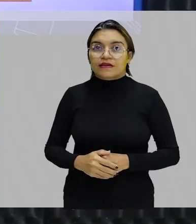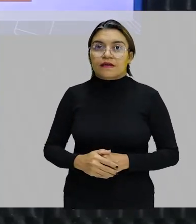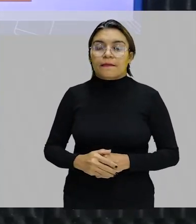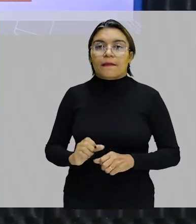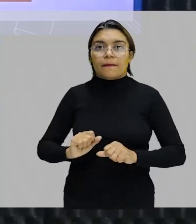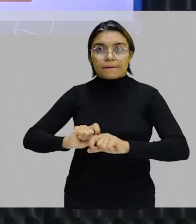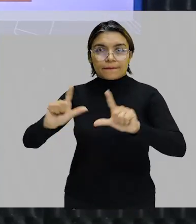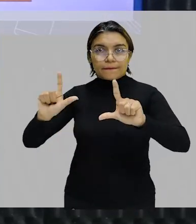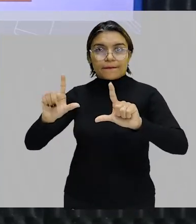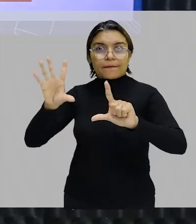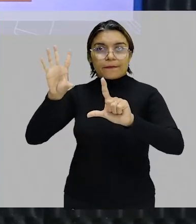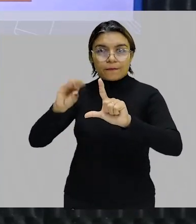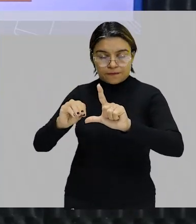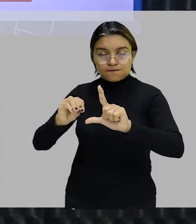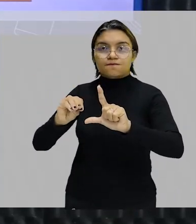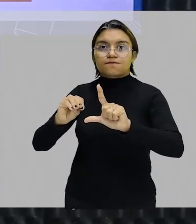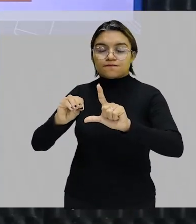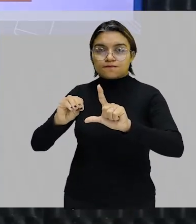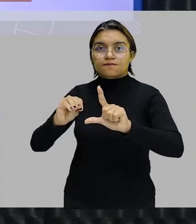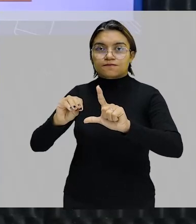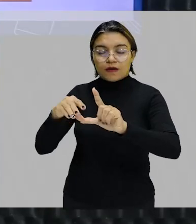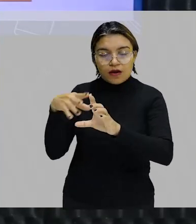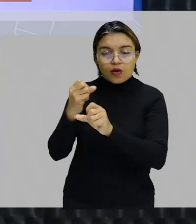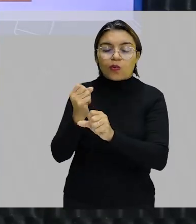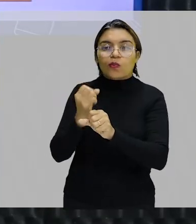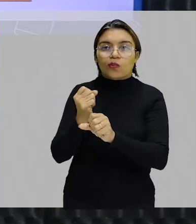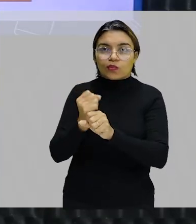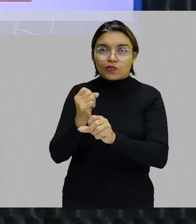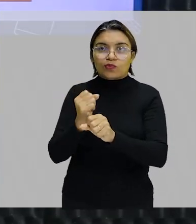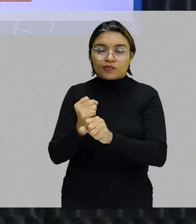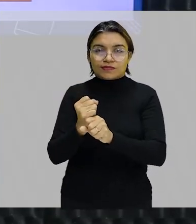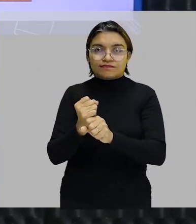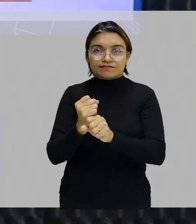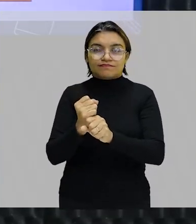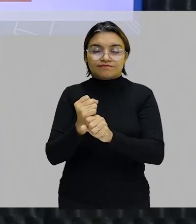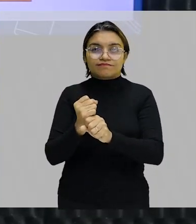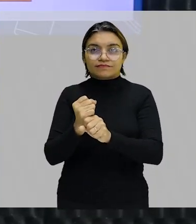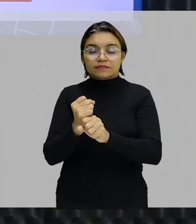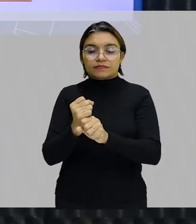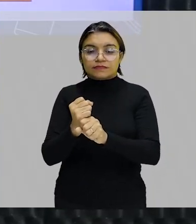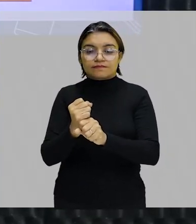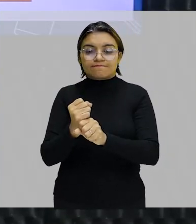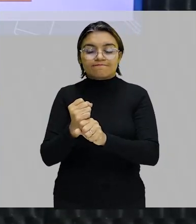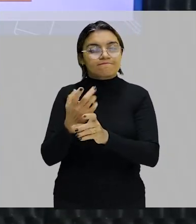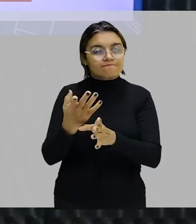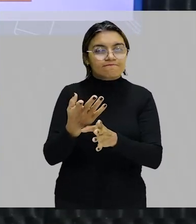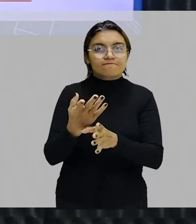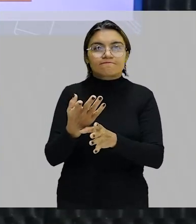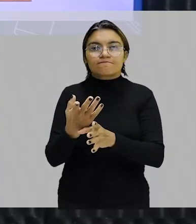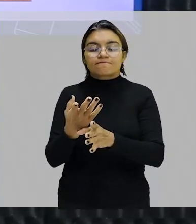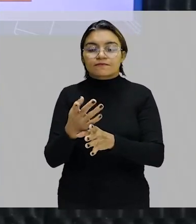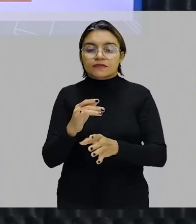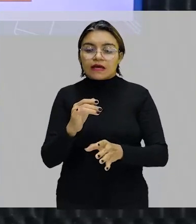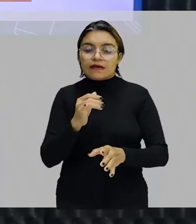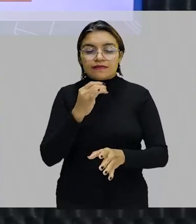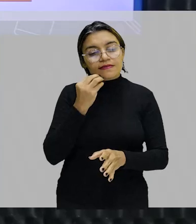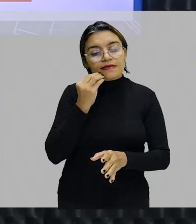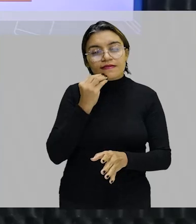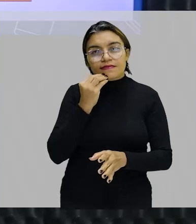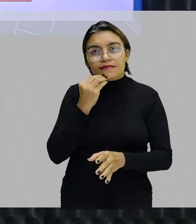a tela, certo? Fazer esse cálculo em casa, certo? Para ver se realmente vai chegar a esse resultado.